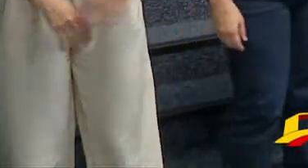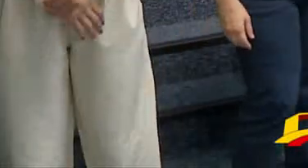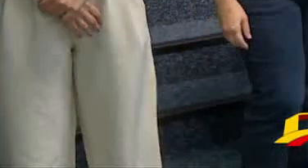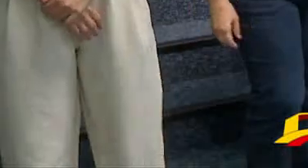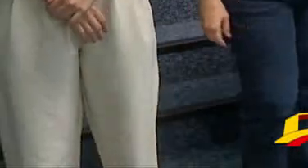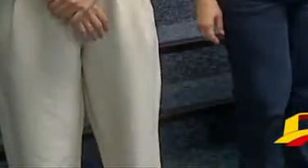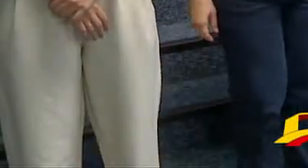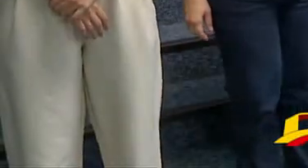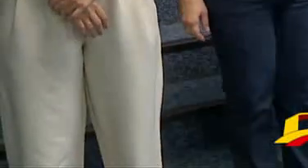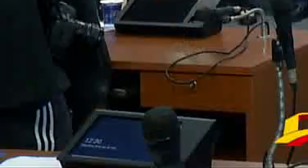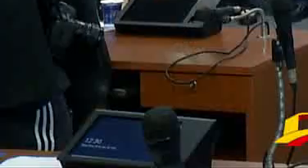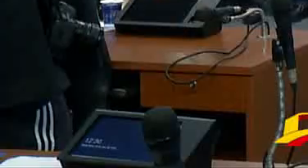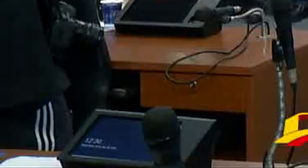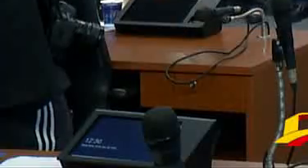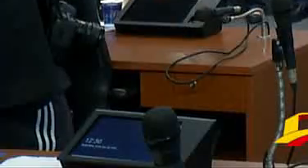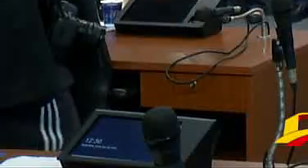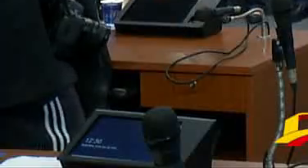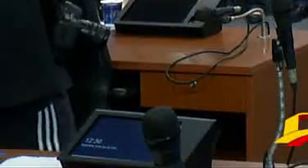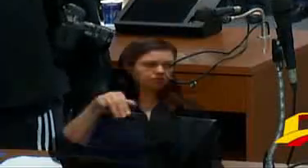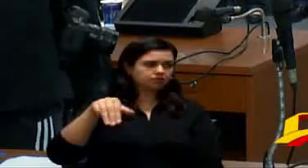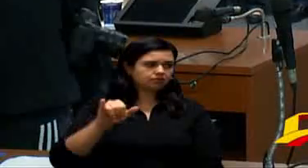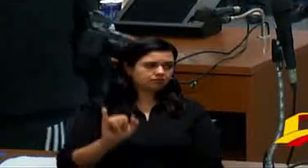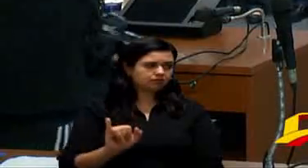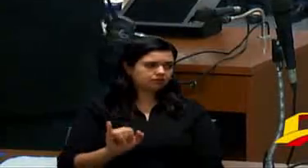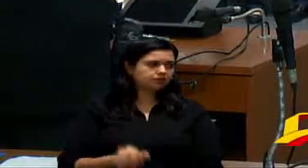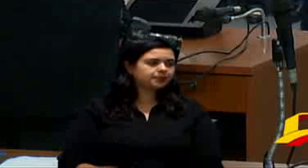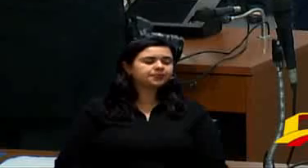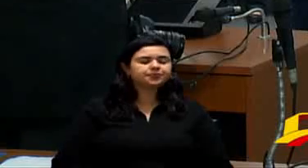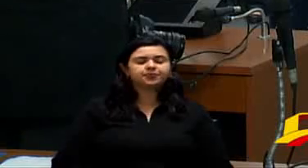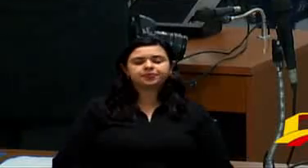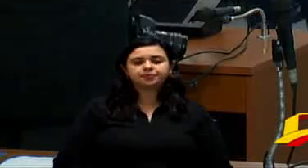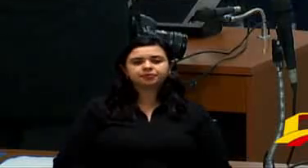social aqui em Sorocaba